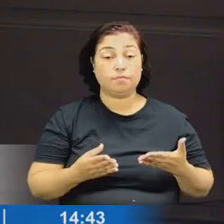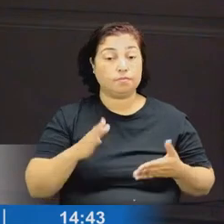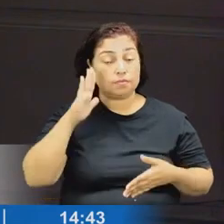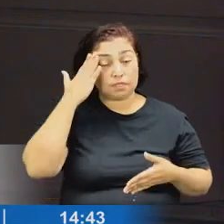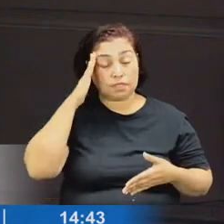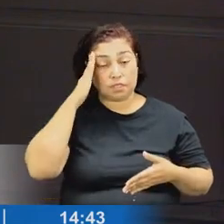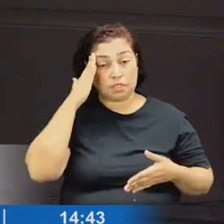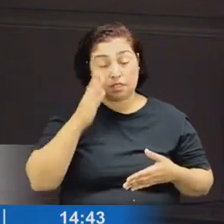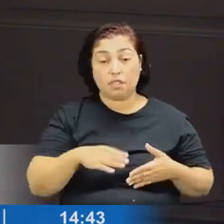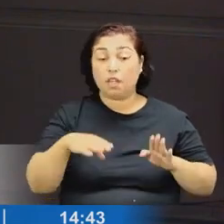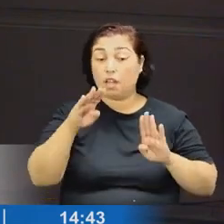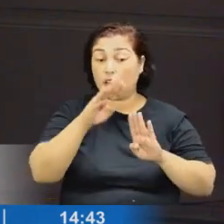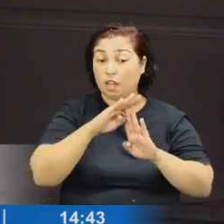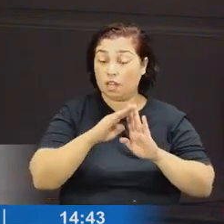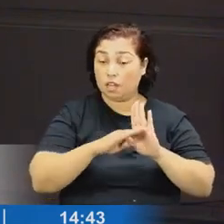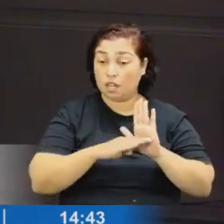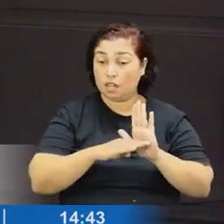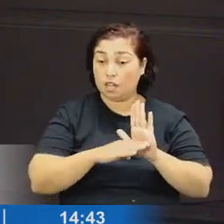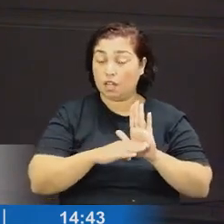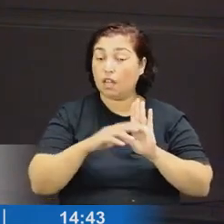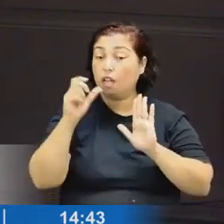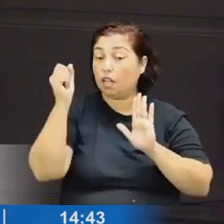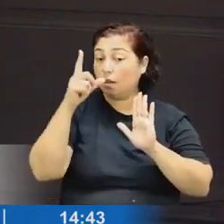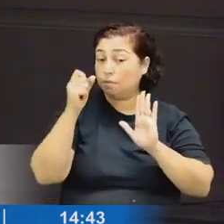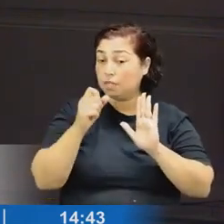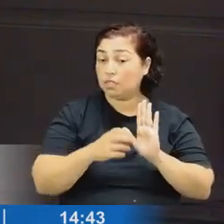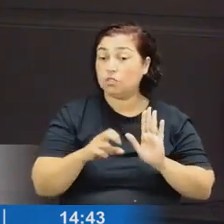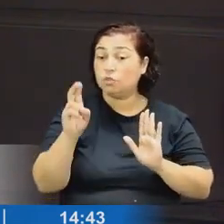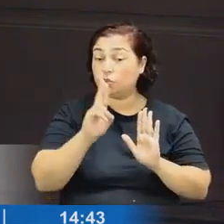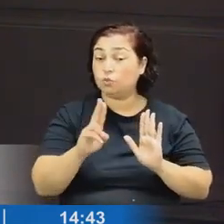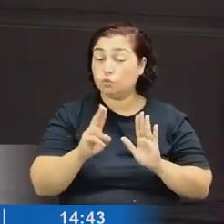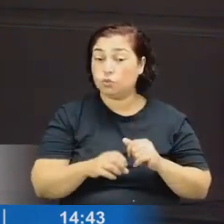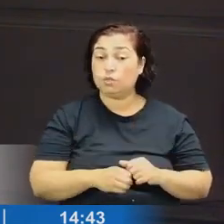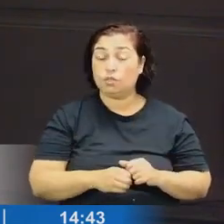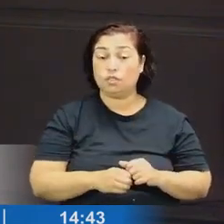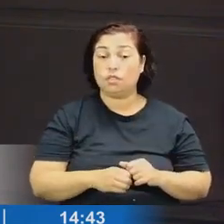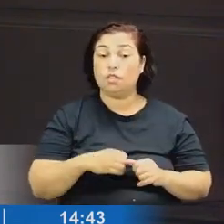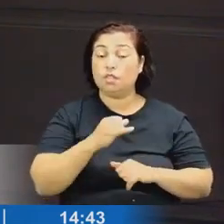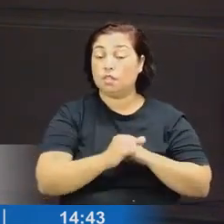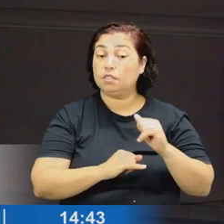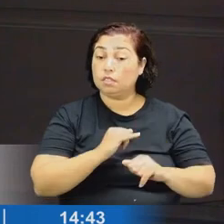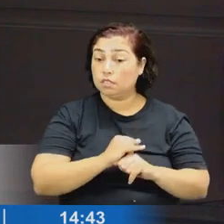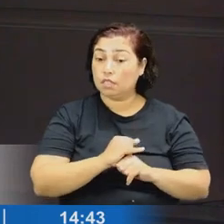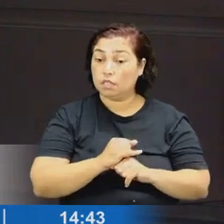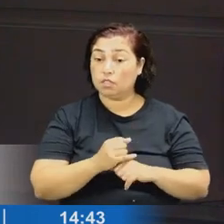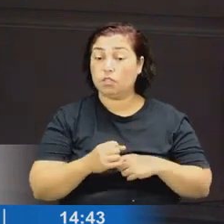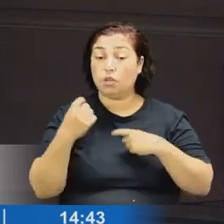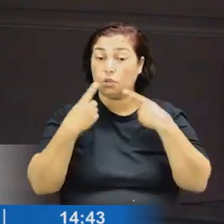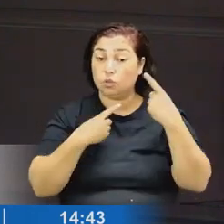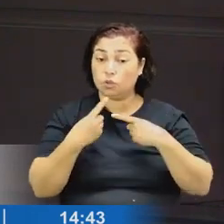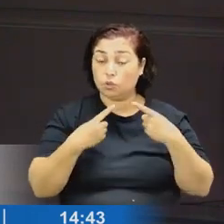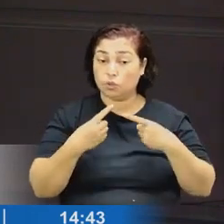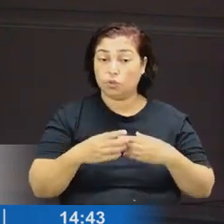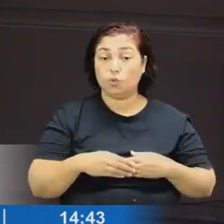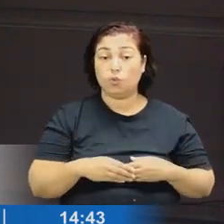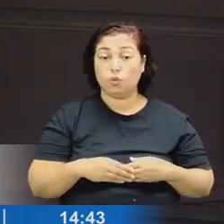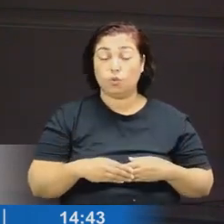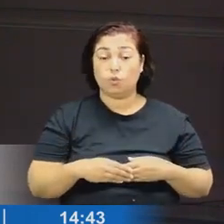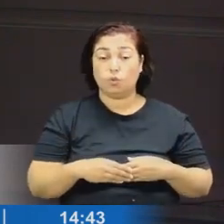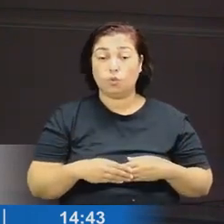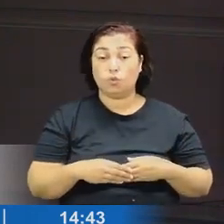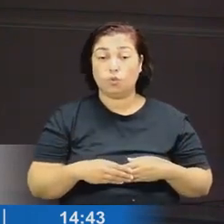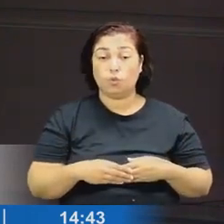construir a reputação usar direito a internet discurso que é super negligenciado